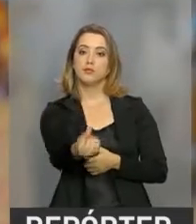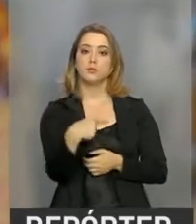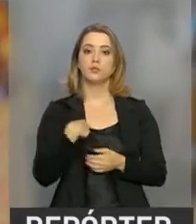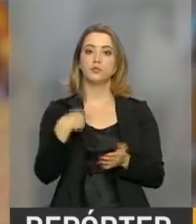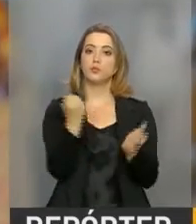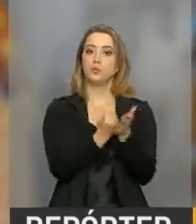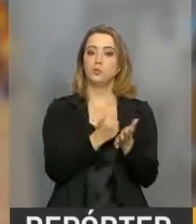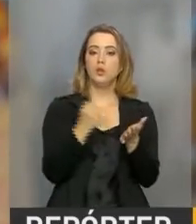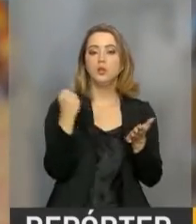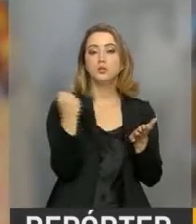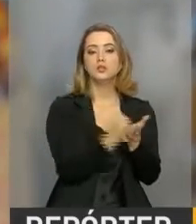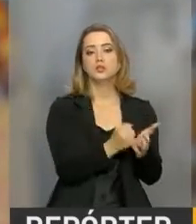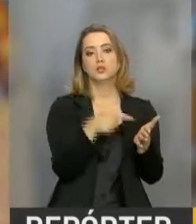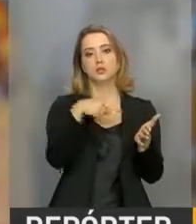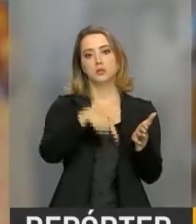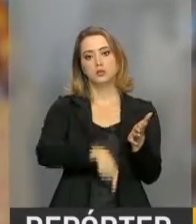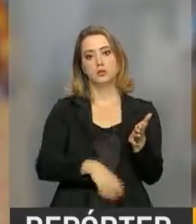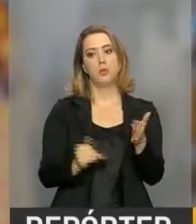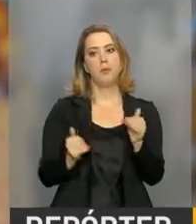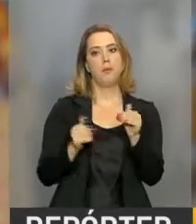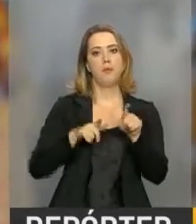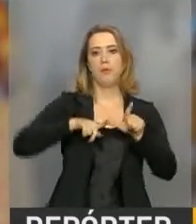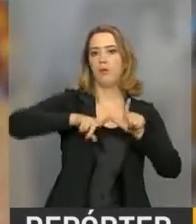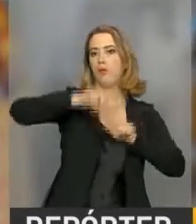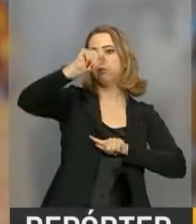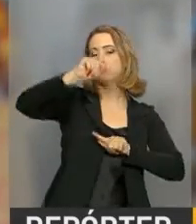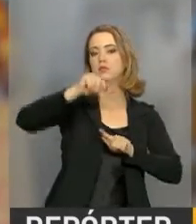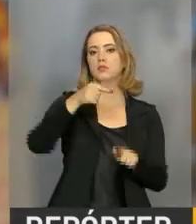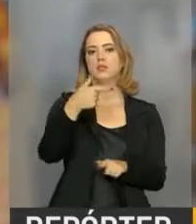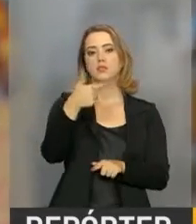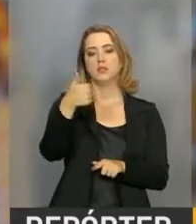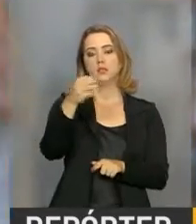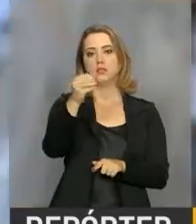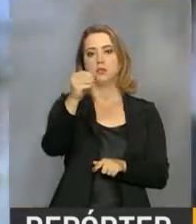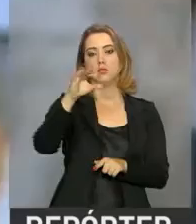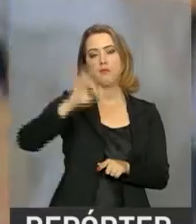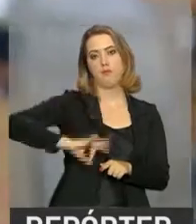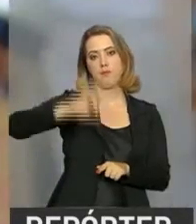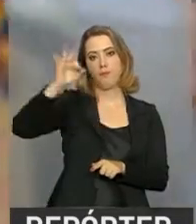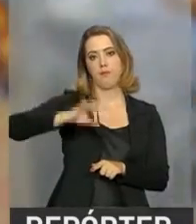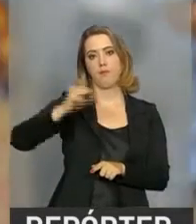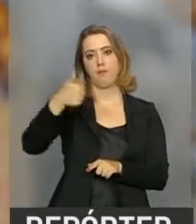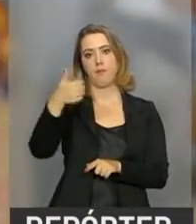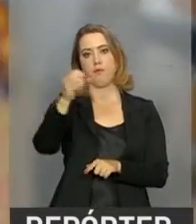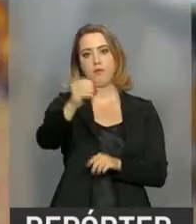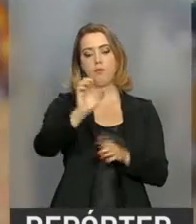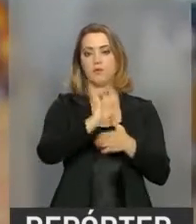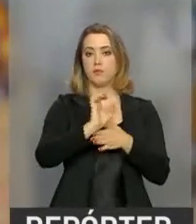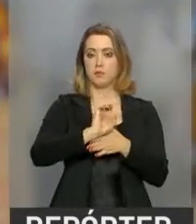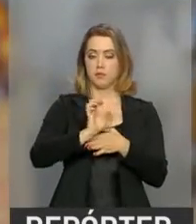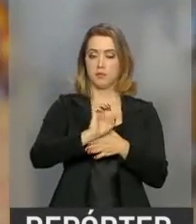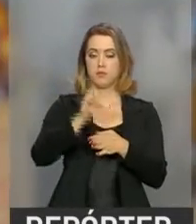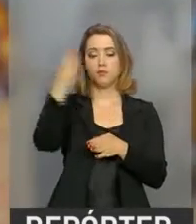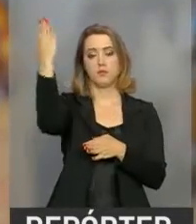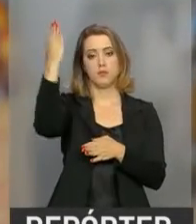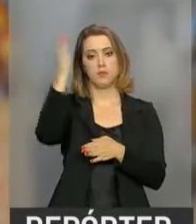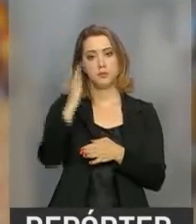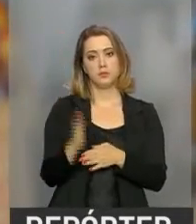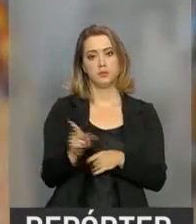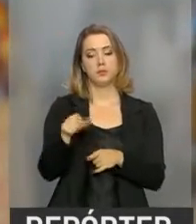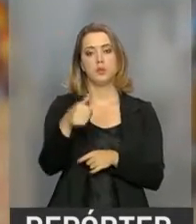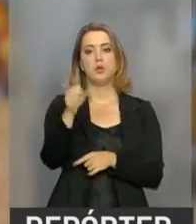contratação de jovens aprendizes foi superada em mais de 100% em dez estados brasileiros foram mais de